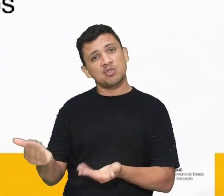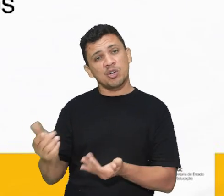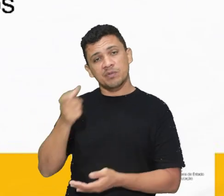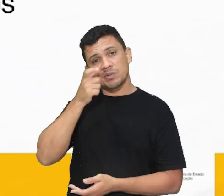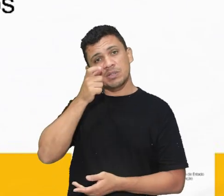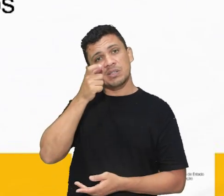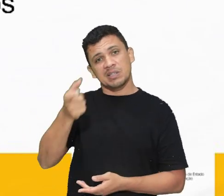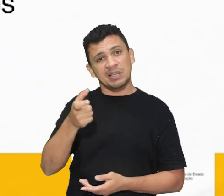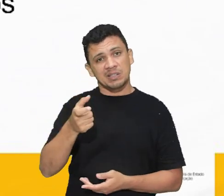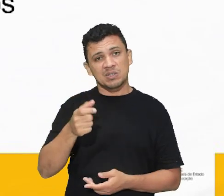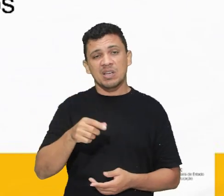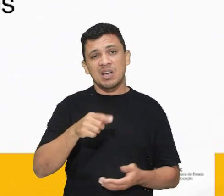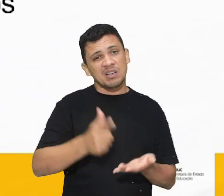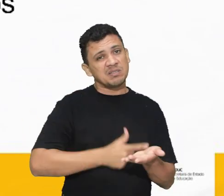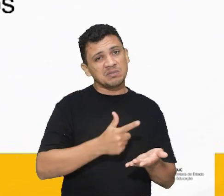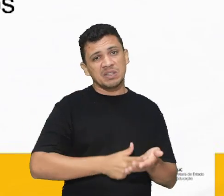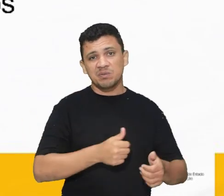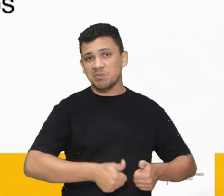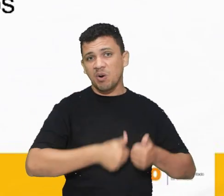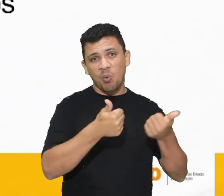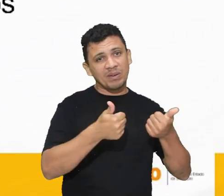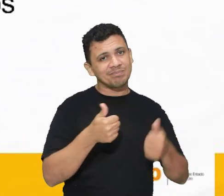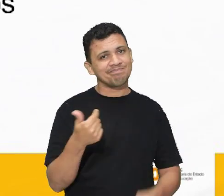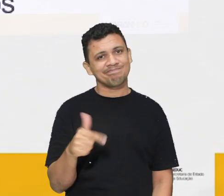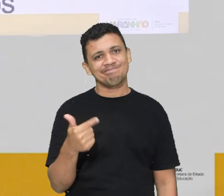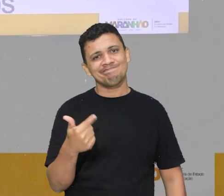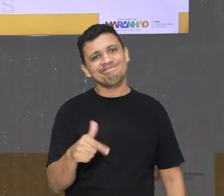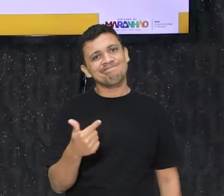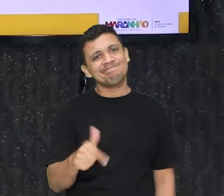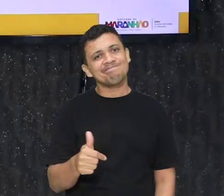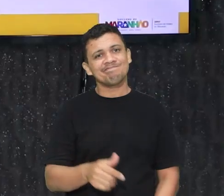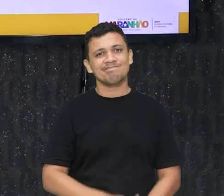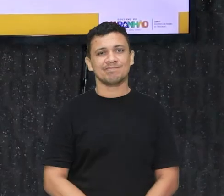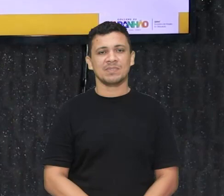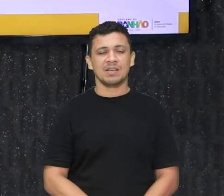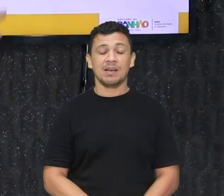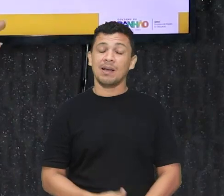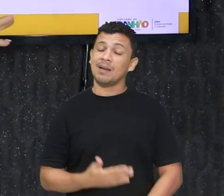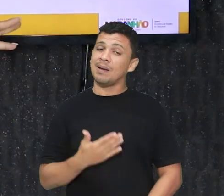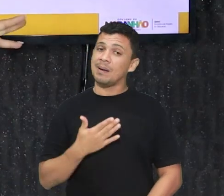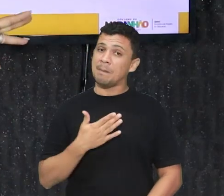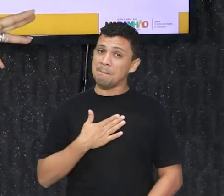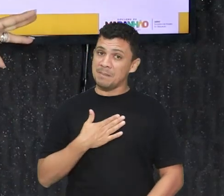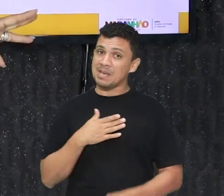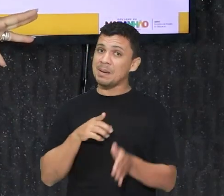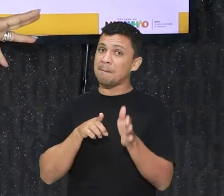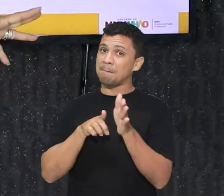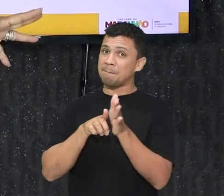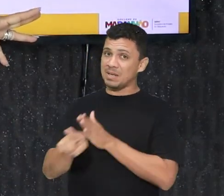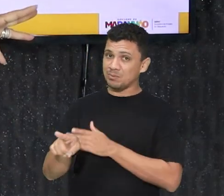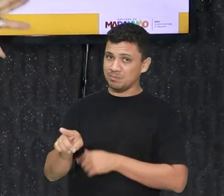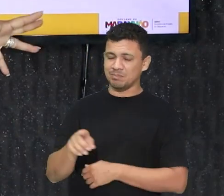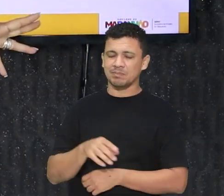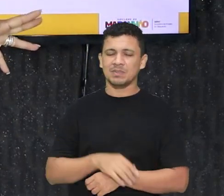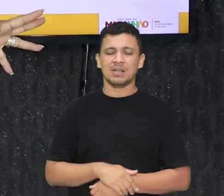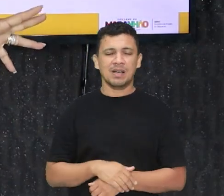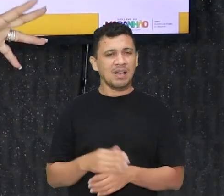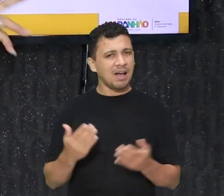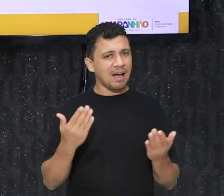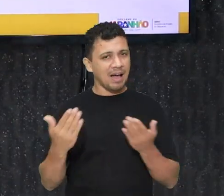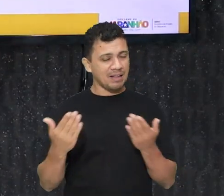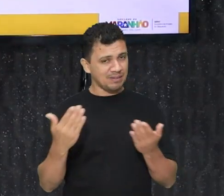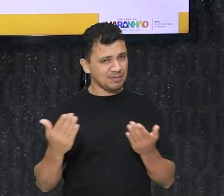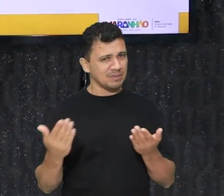de qualidade. A minha pergunta, antes de terminarmos a análise dessa